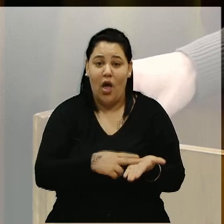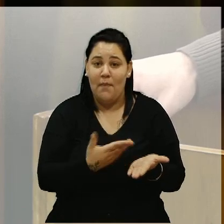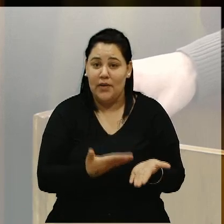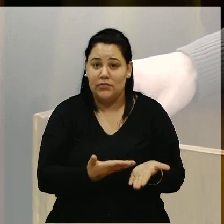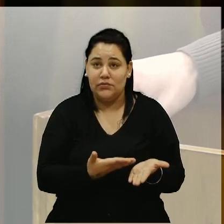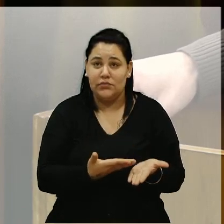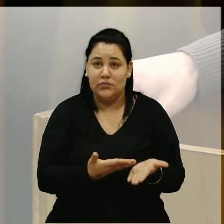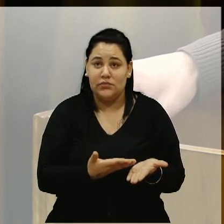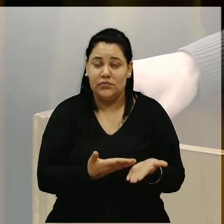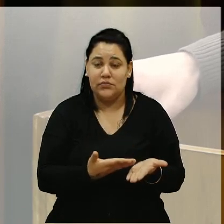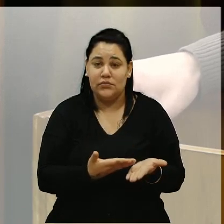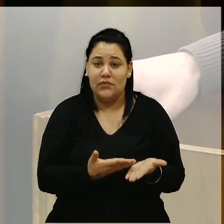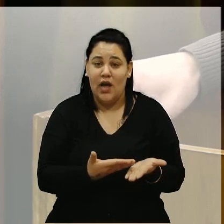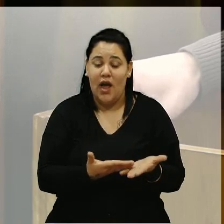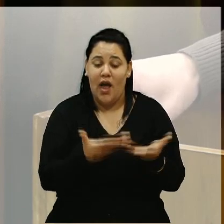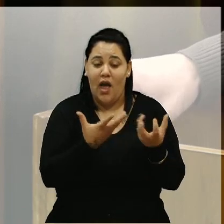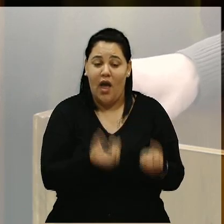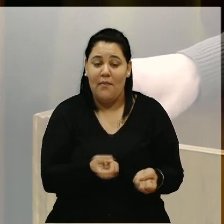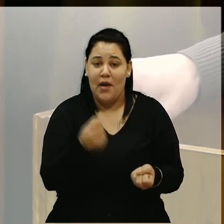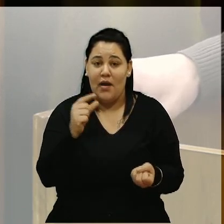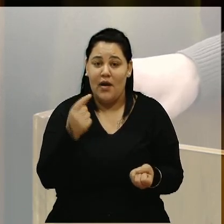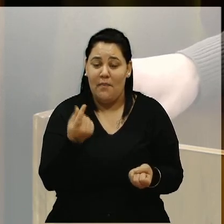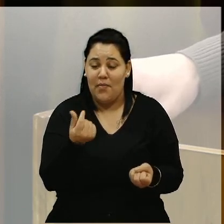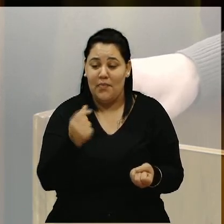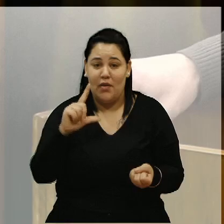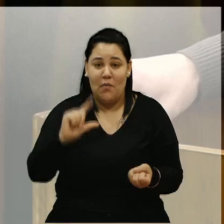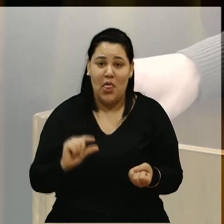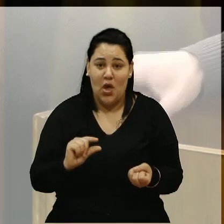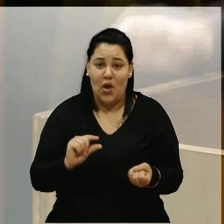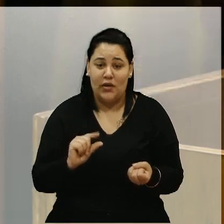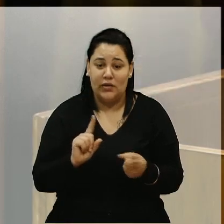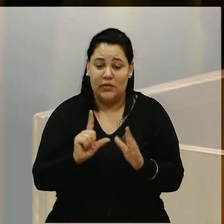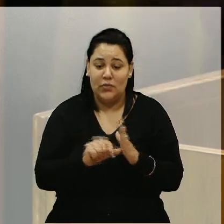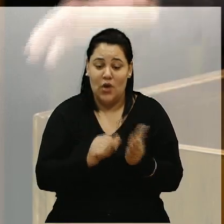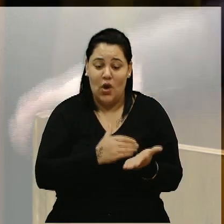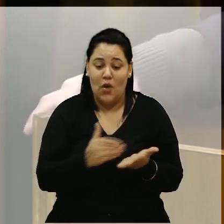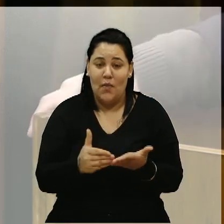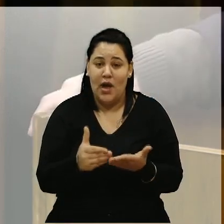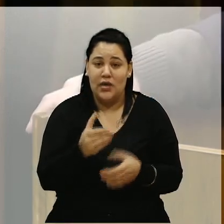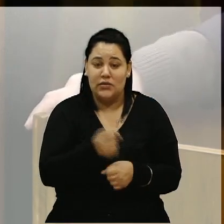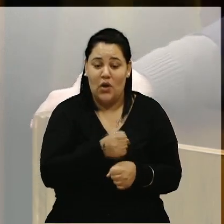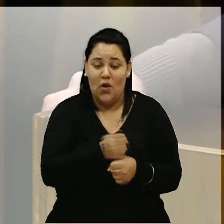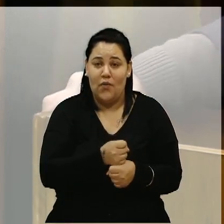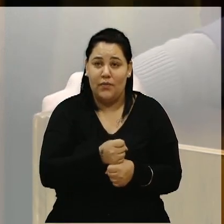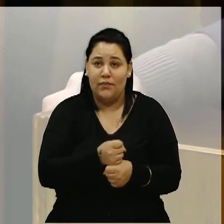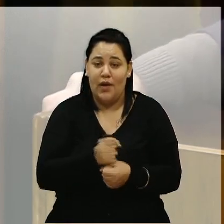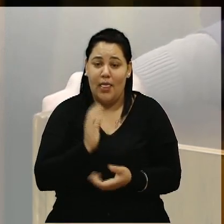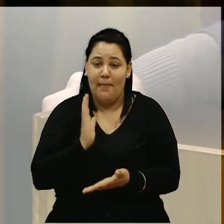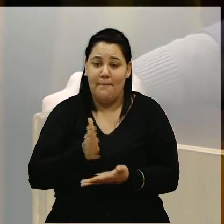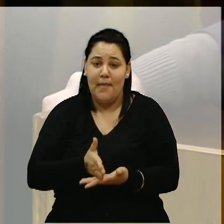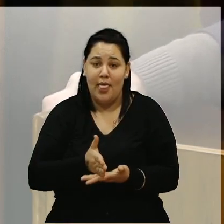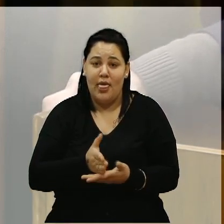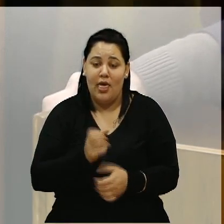menor preço, depois iniciam as obras, chega no meio do caminho e desistem.